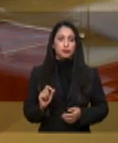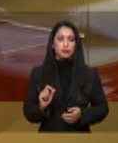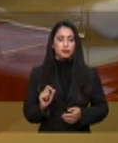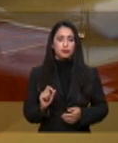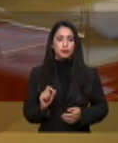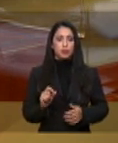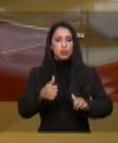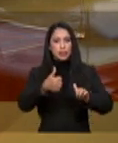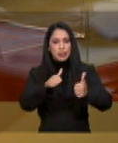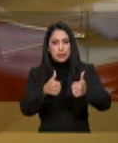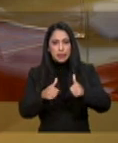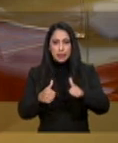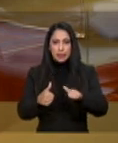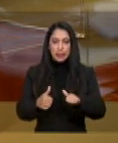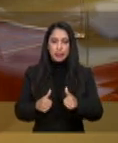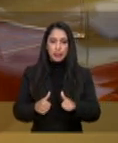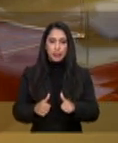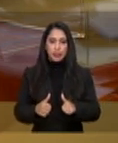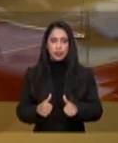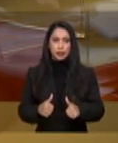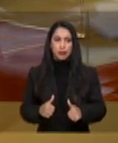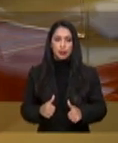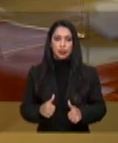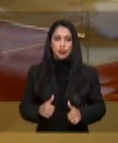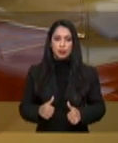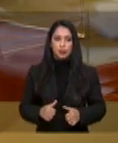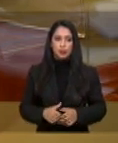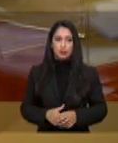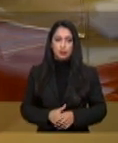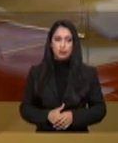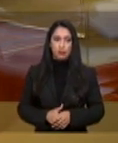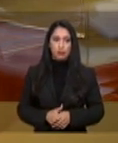revisão ou de avaliação de pedidos de reconsideração.